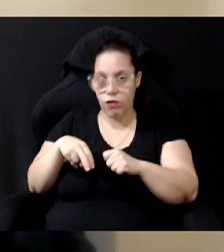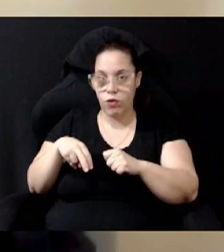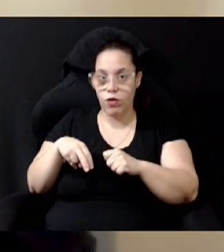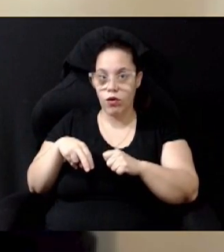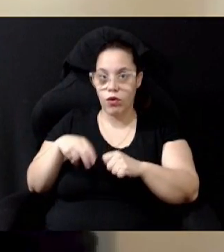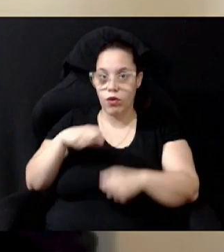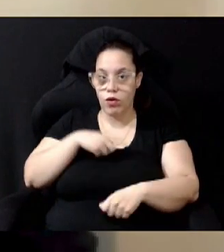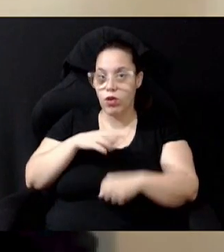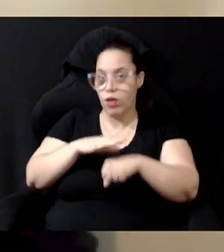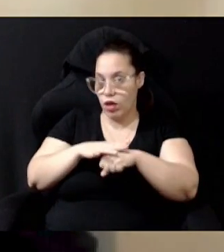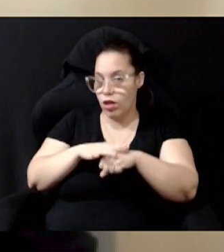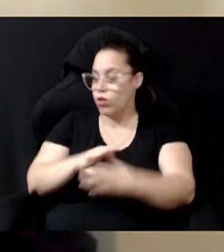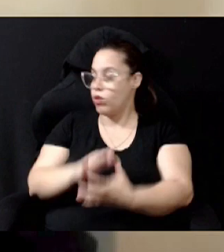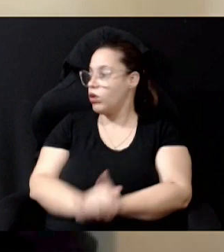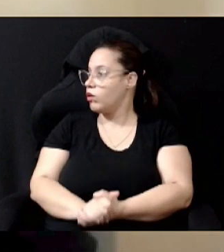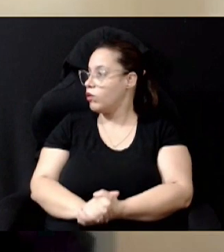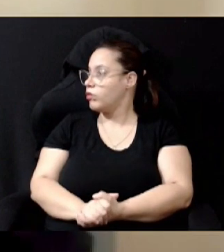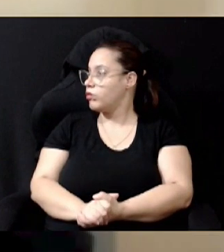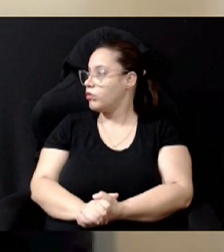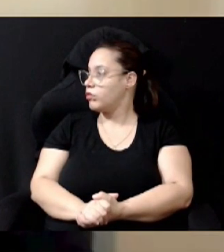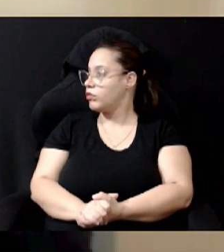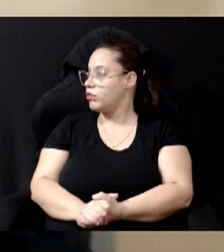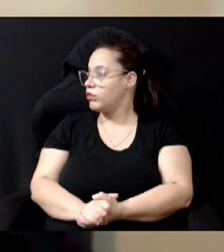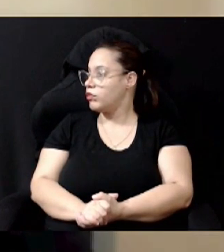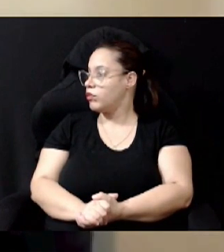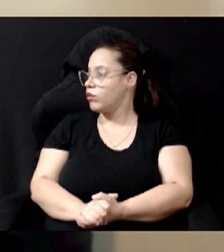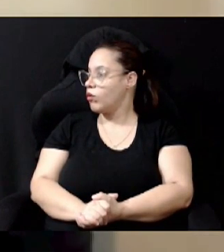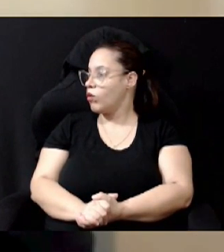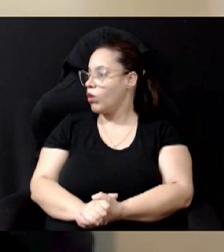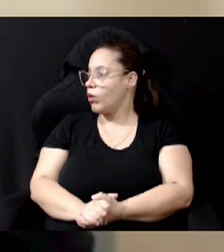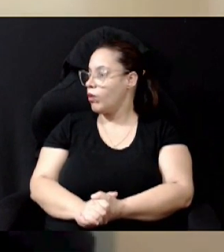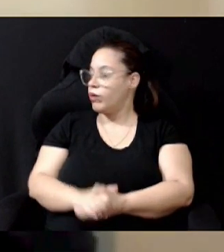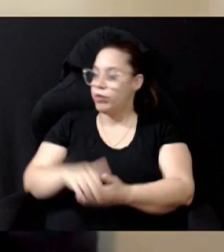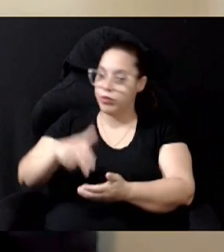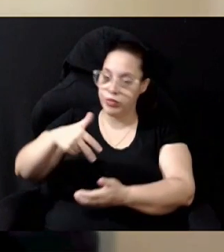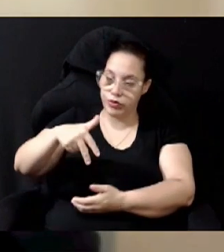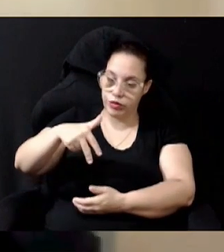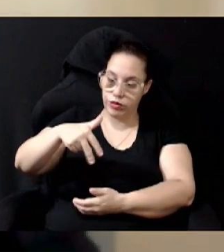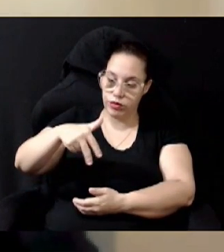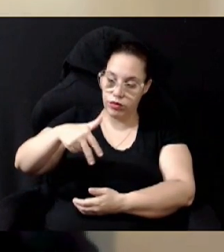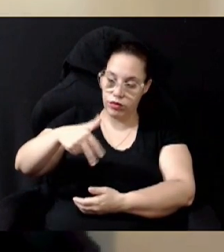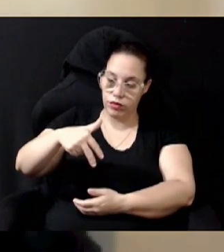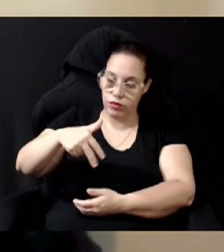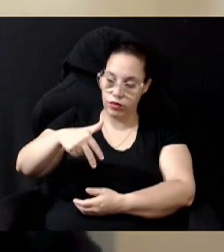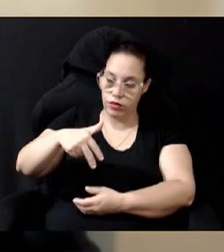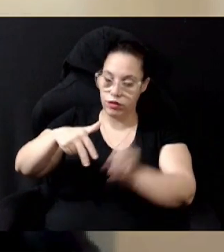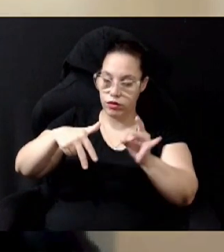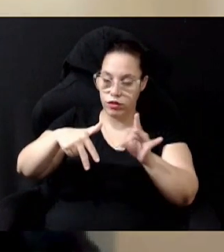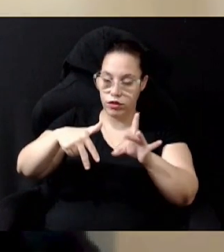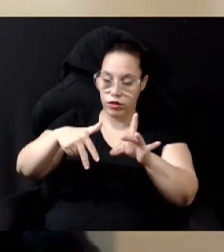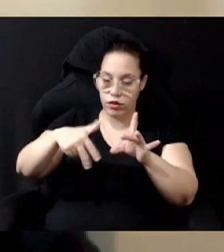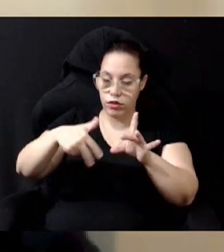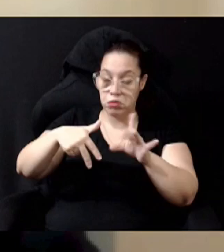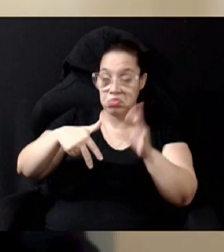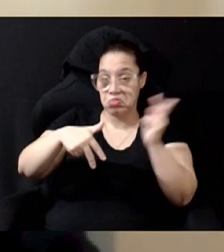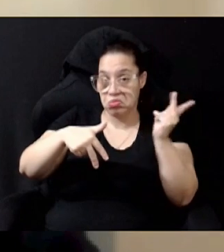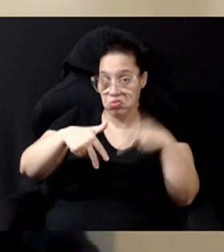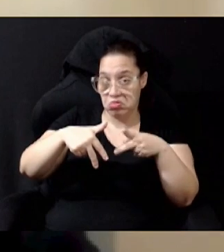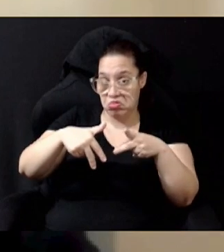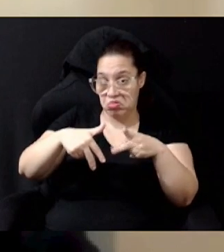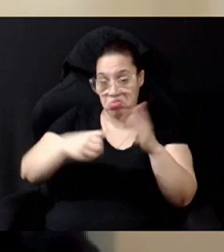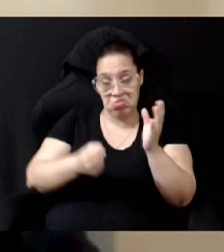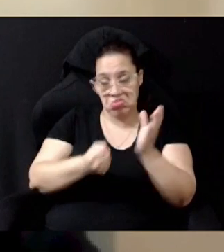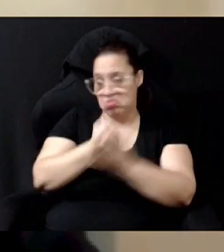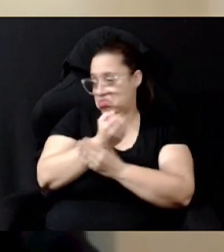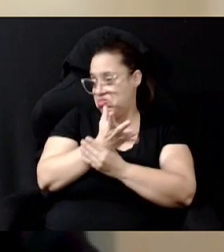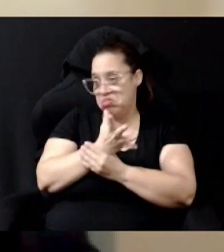doenças. Então, as pernas inquietas pode ser uma doença em si só, em si própria, que surge sem nenhuma